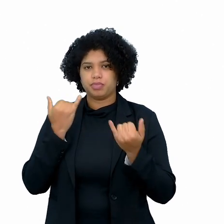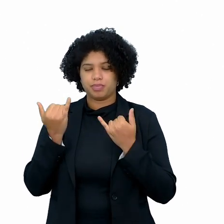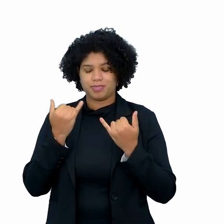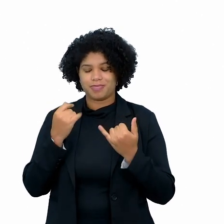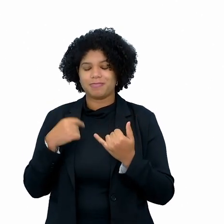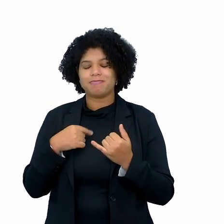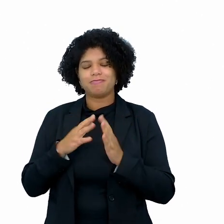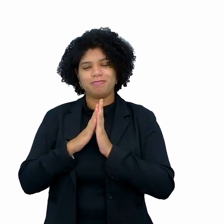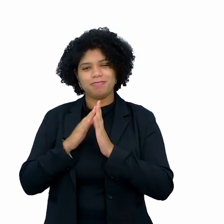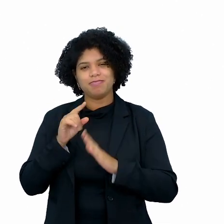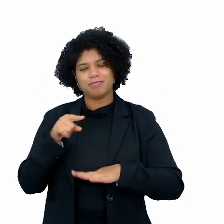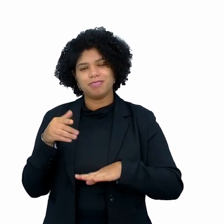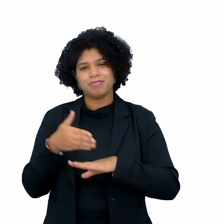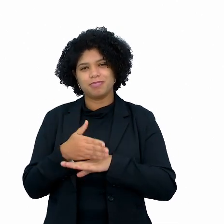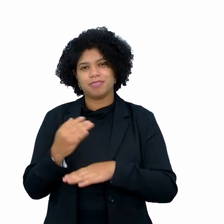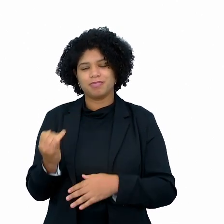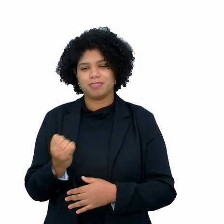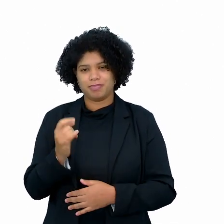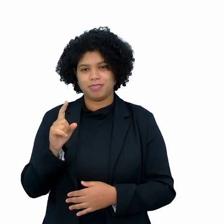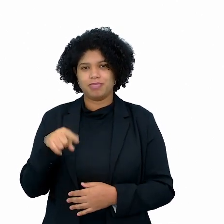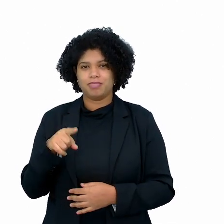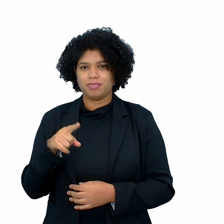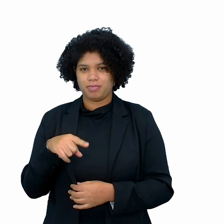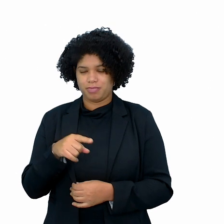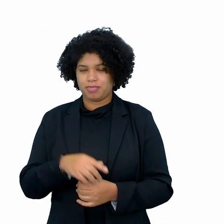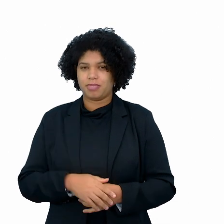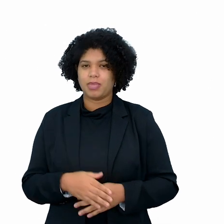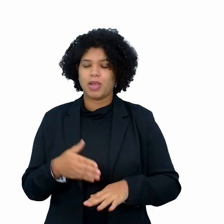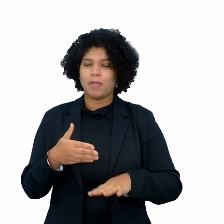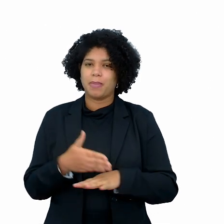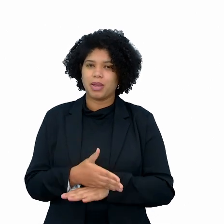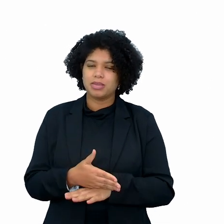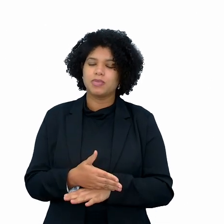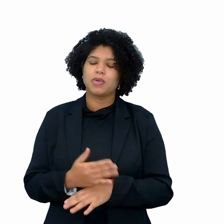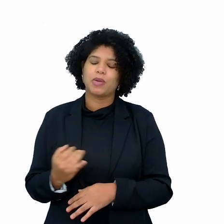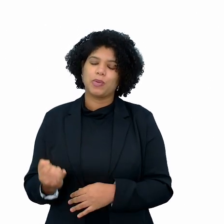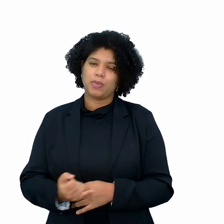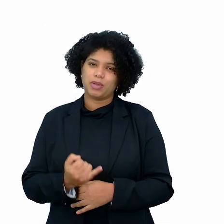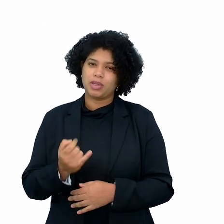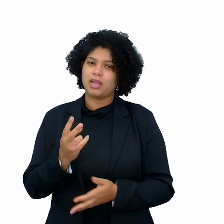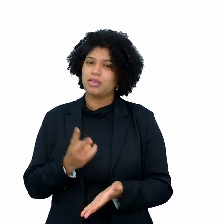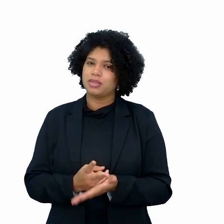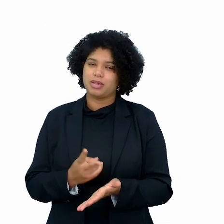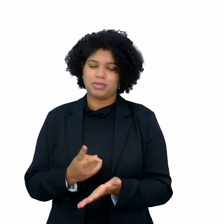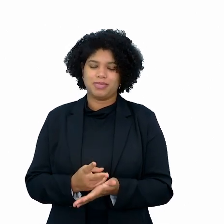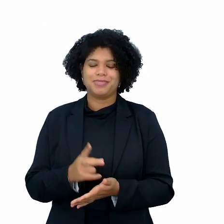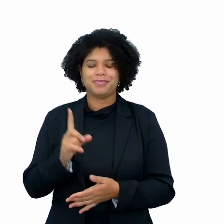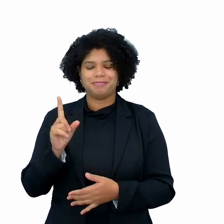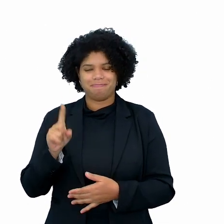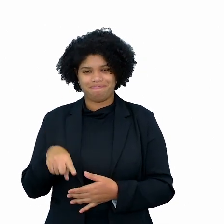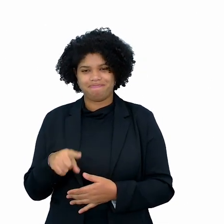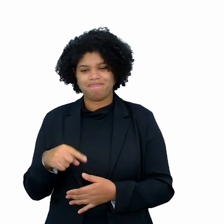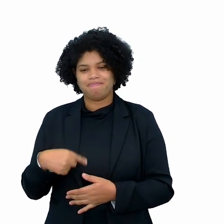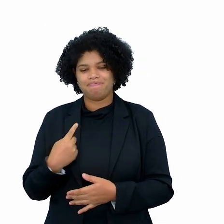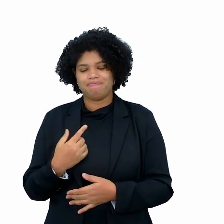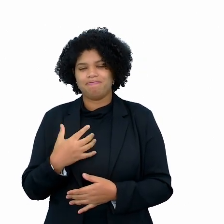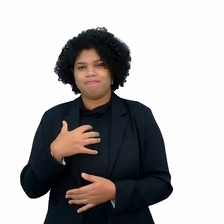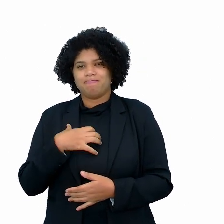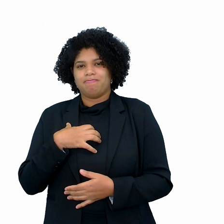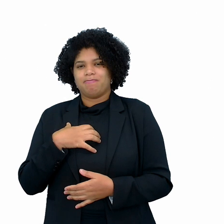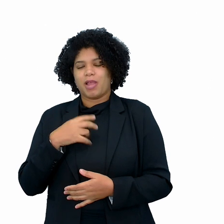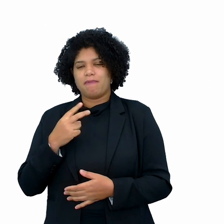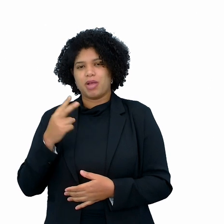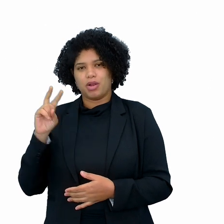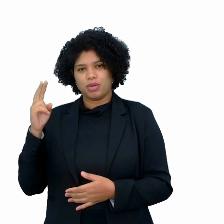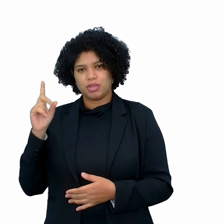com a sua colaboração, porque sua participação é importante, sempre foi e sempre vai ser importante, e é fundamental